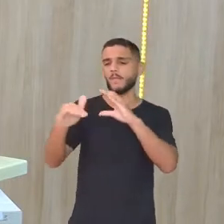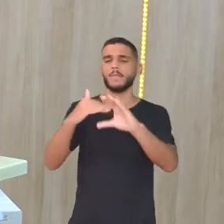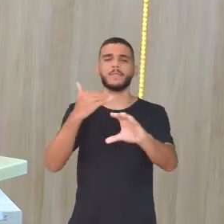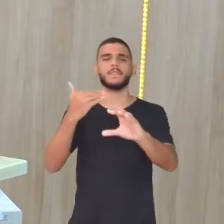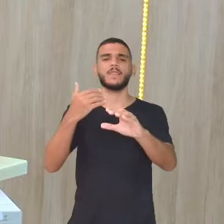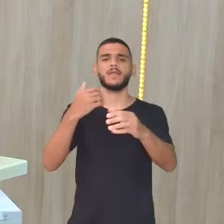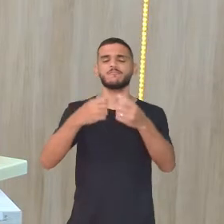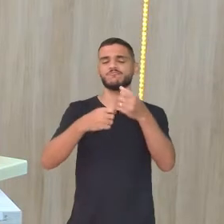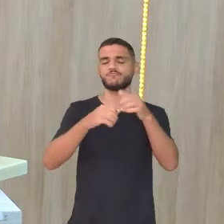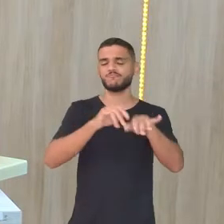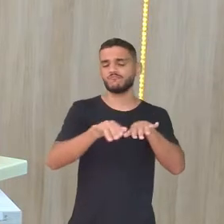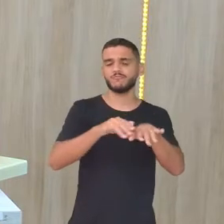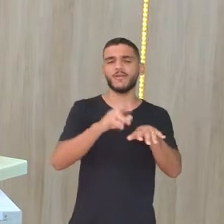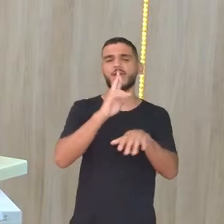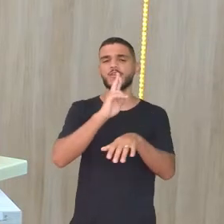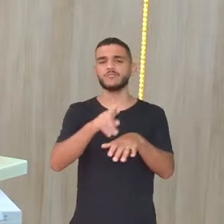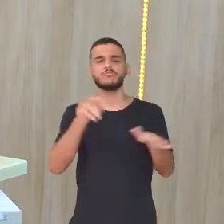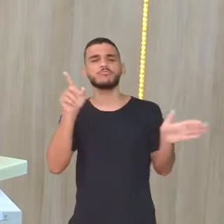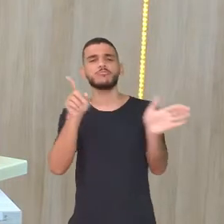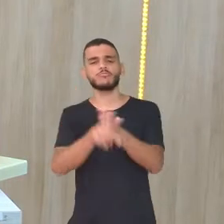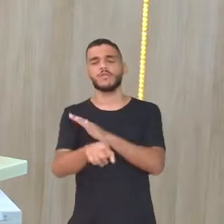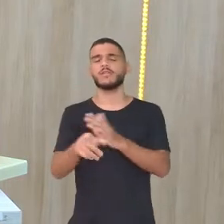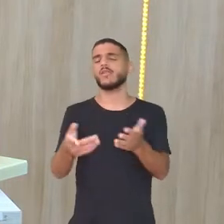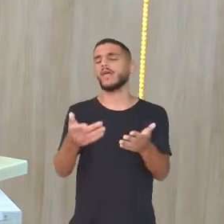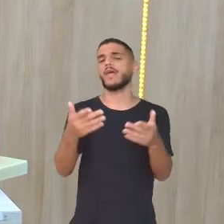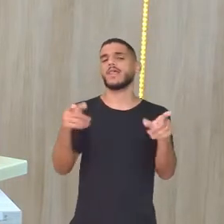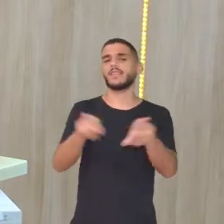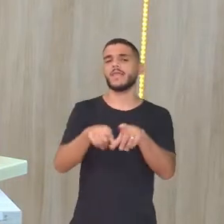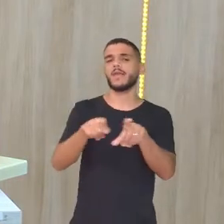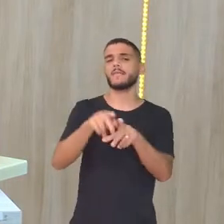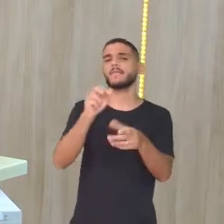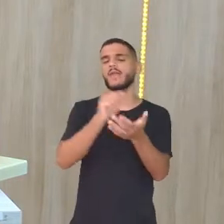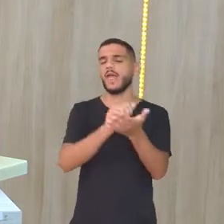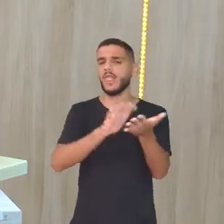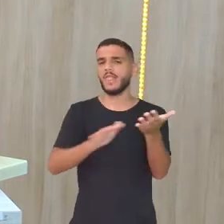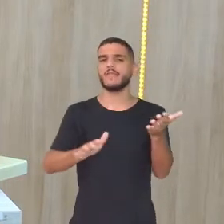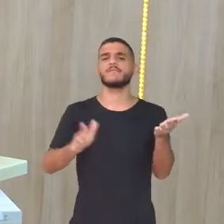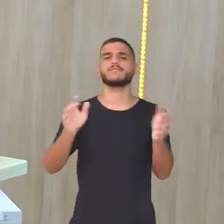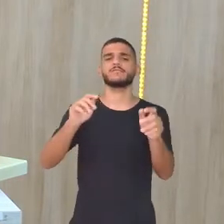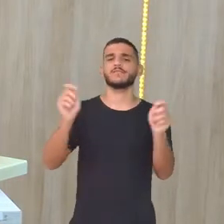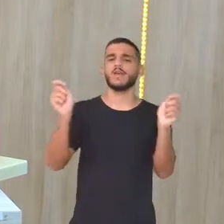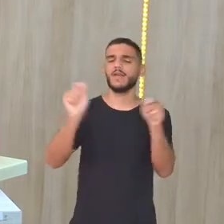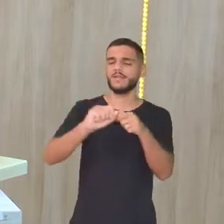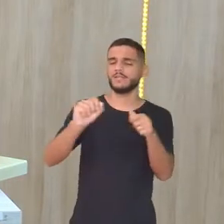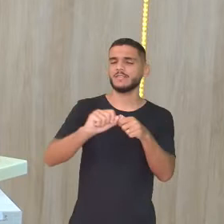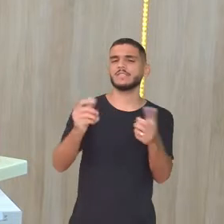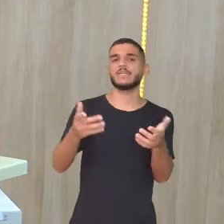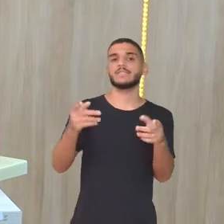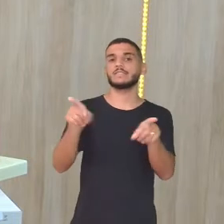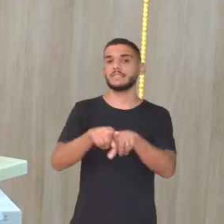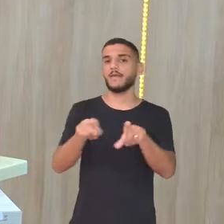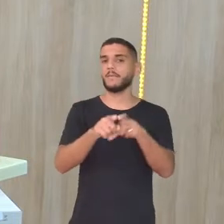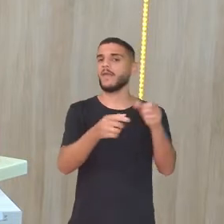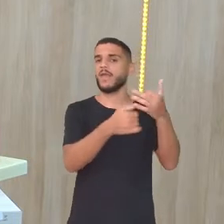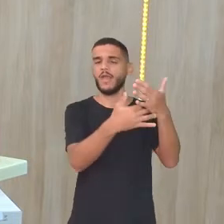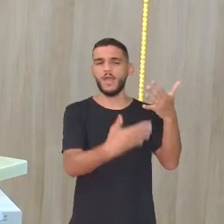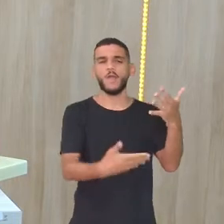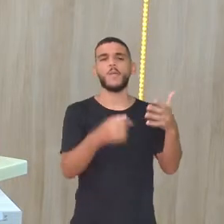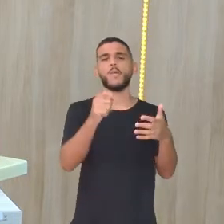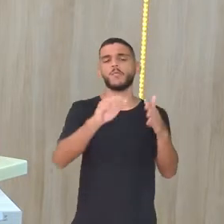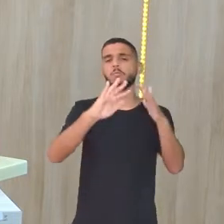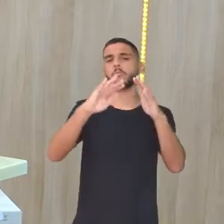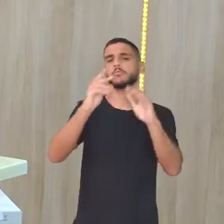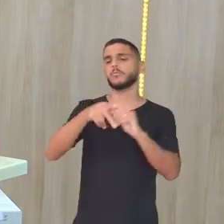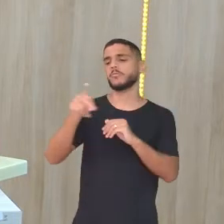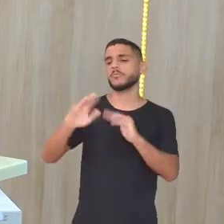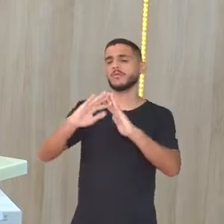perguntas, responder, né, dizer que fizeram as atividades, também até comentar o que foi que os colegas de vocês e os professores